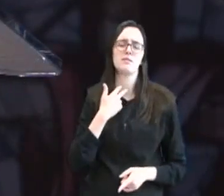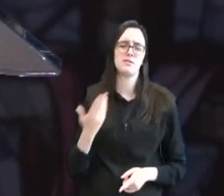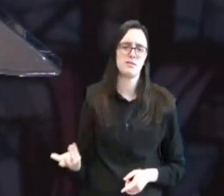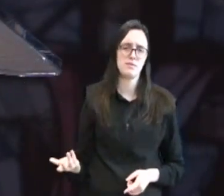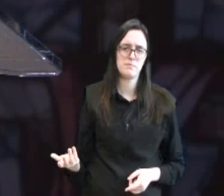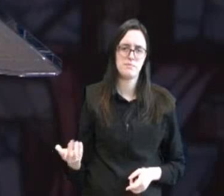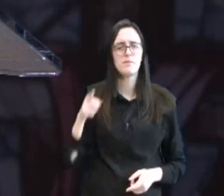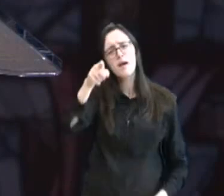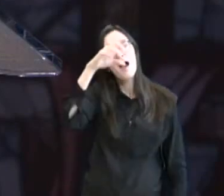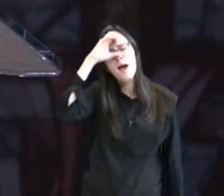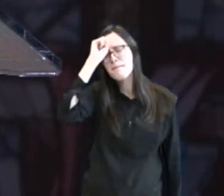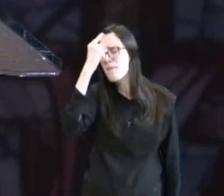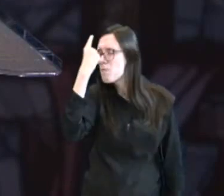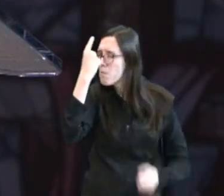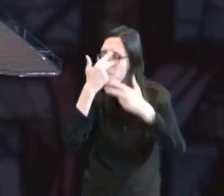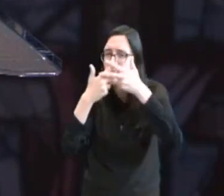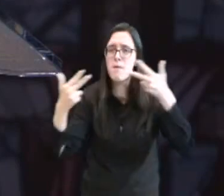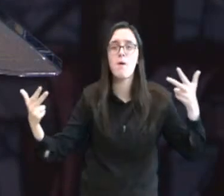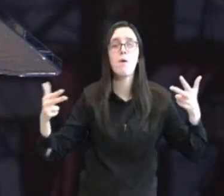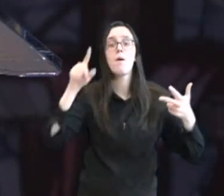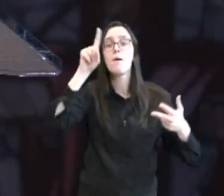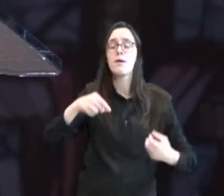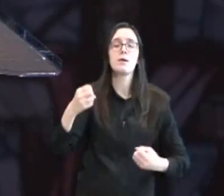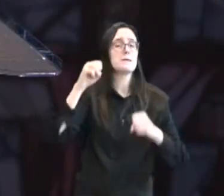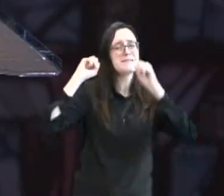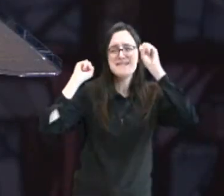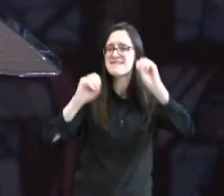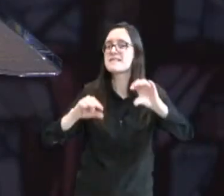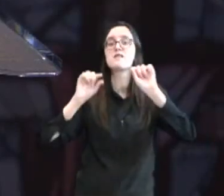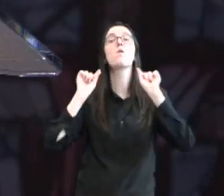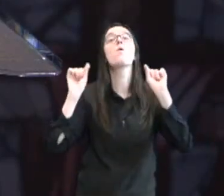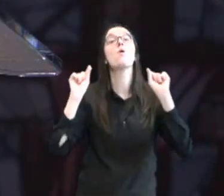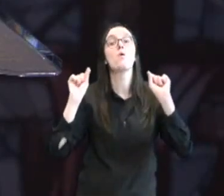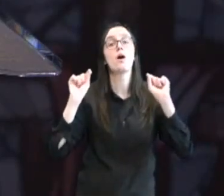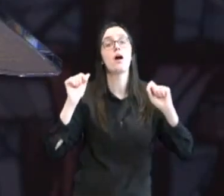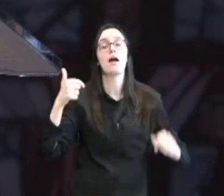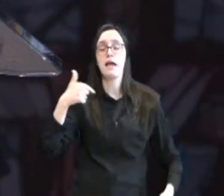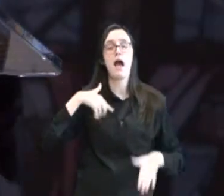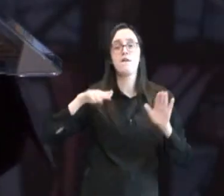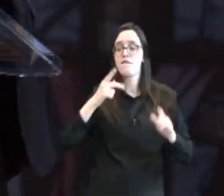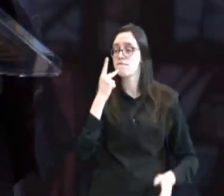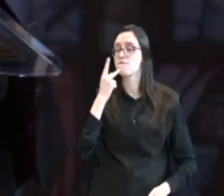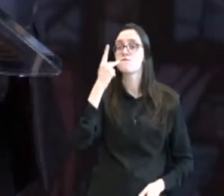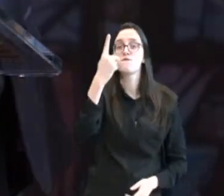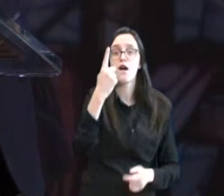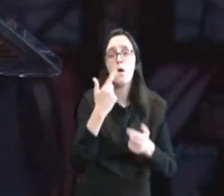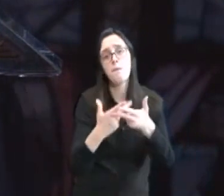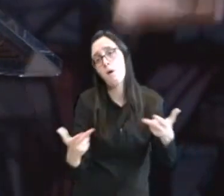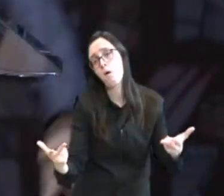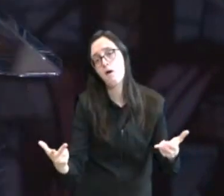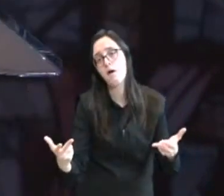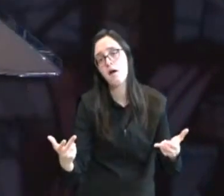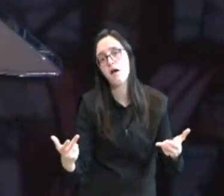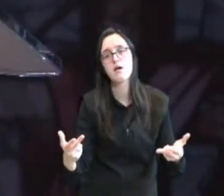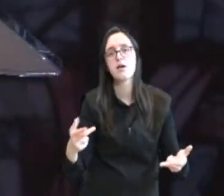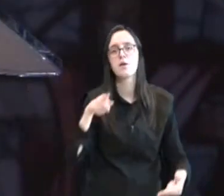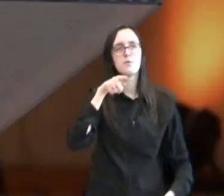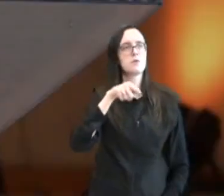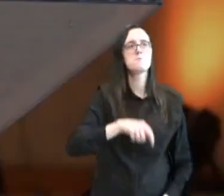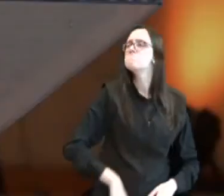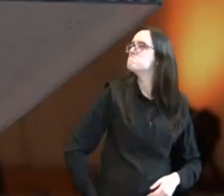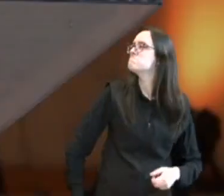O irmão aprende uma coisa aqui, é ensinado aqui, de repente alguém fala uma coisa, você já vai embora.